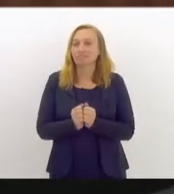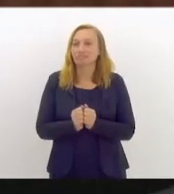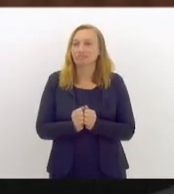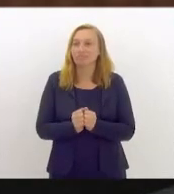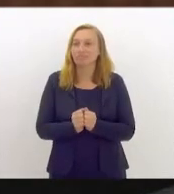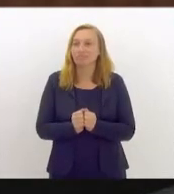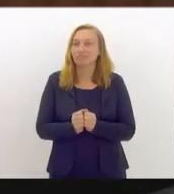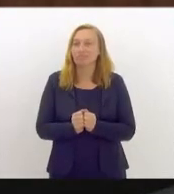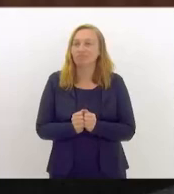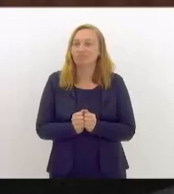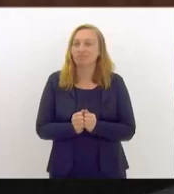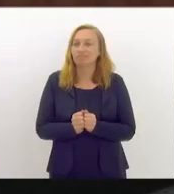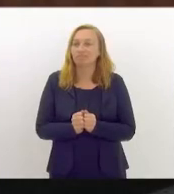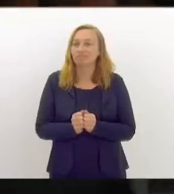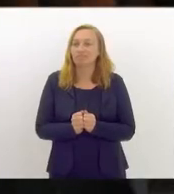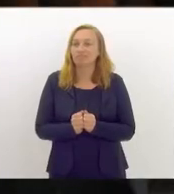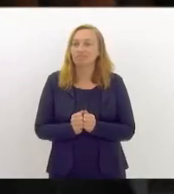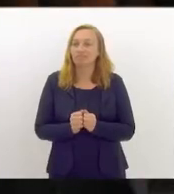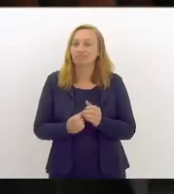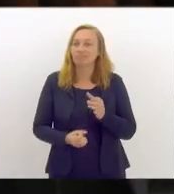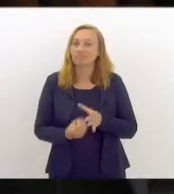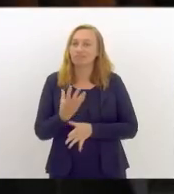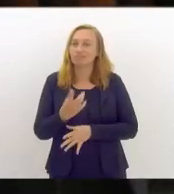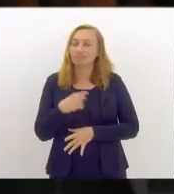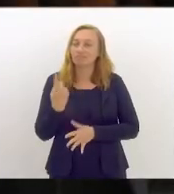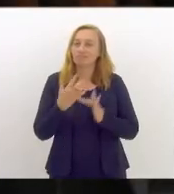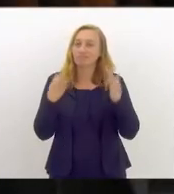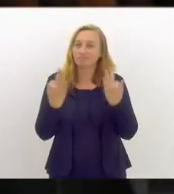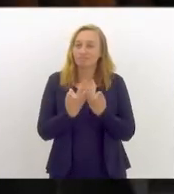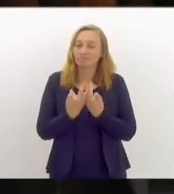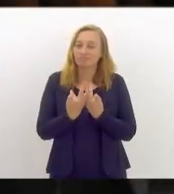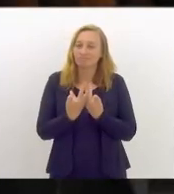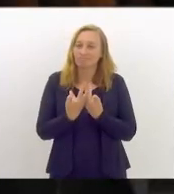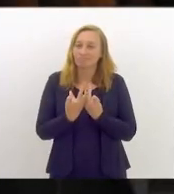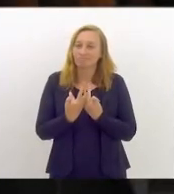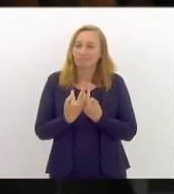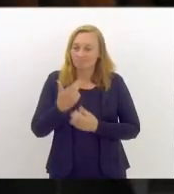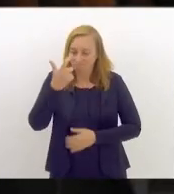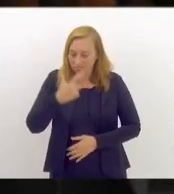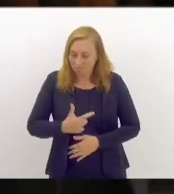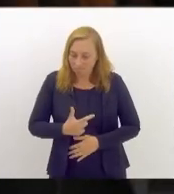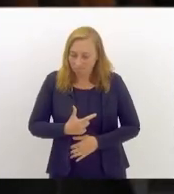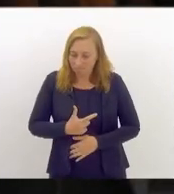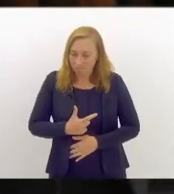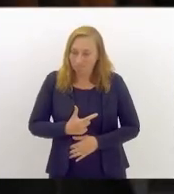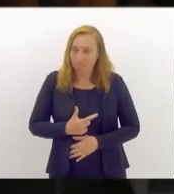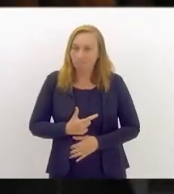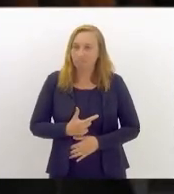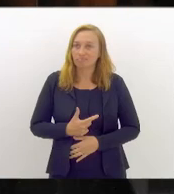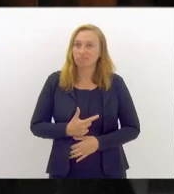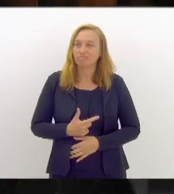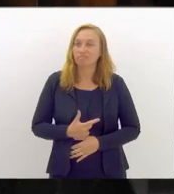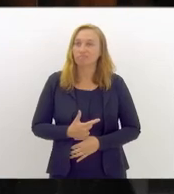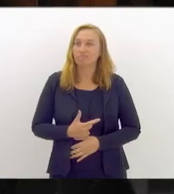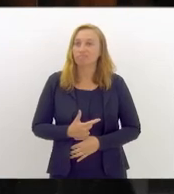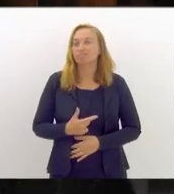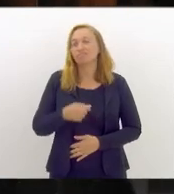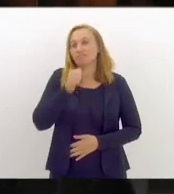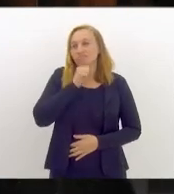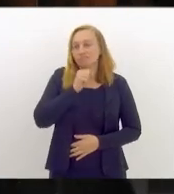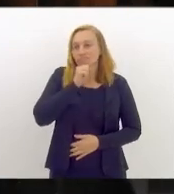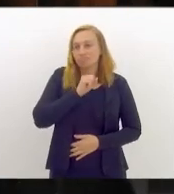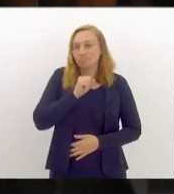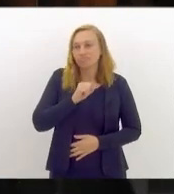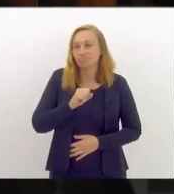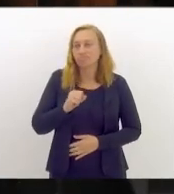ela construíram a nossa família eu sou o que sou porque o meu avô ainda